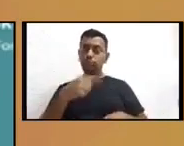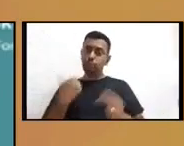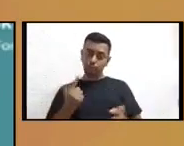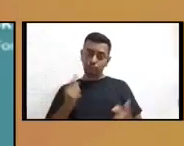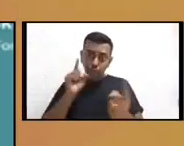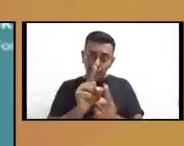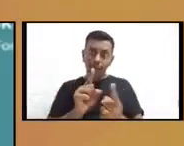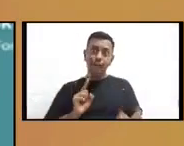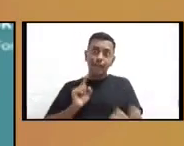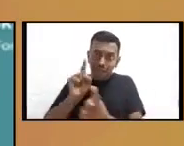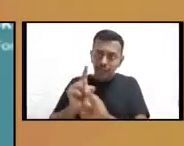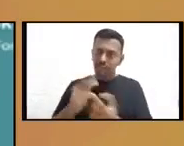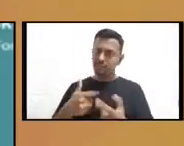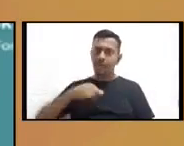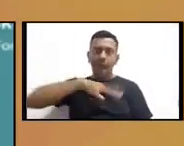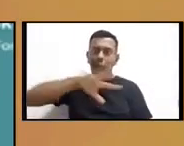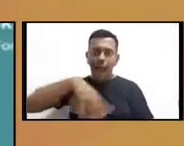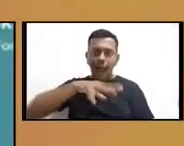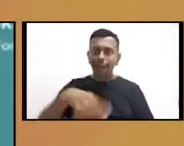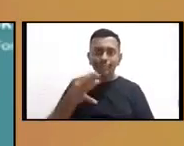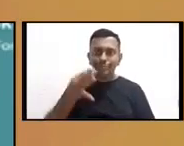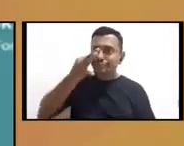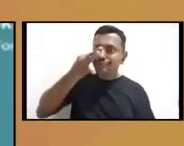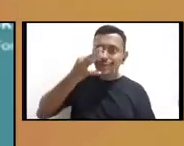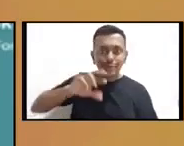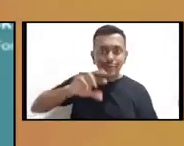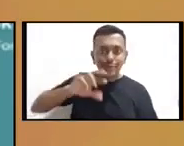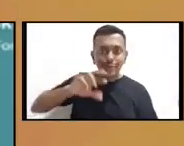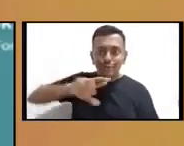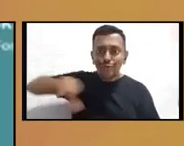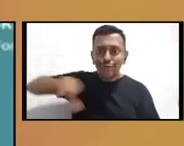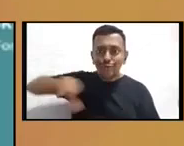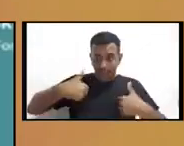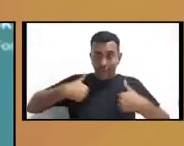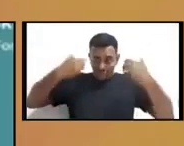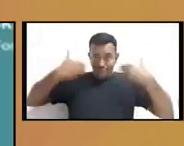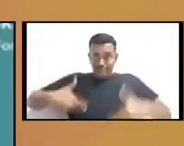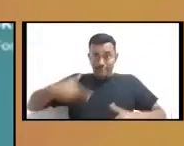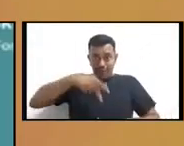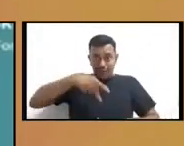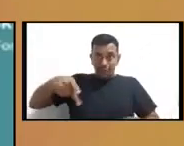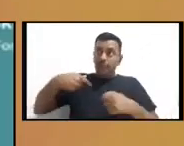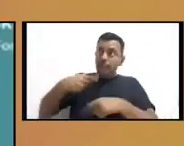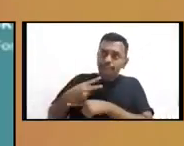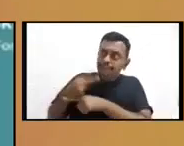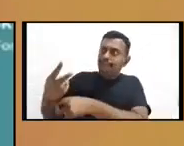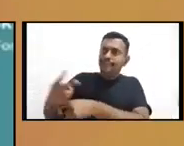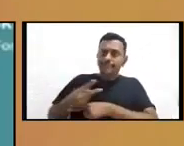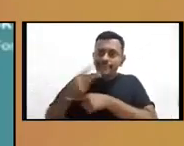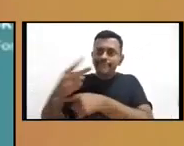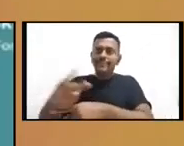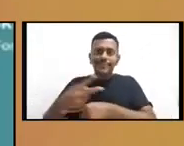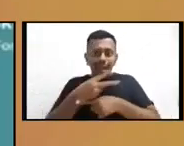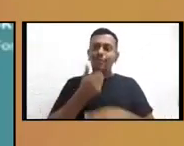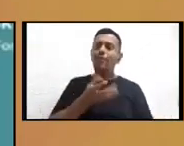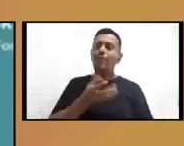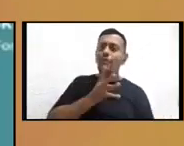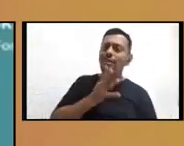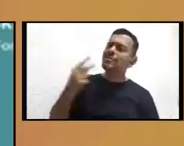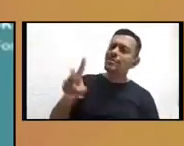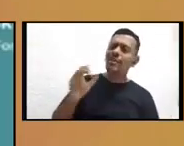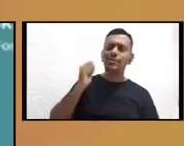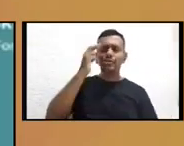na sala de aula, na sua frente. Você tem que ir atrás deles, você tem que encontrá-los e conhecer os seus sonhos e